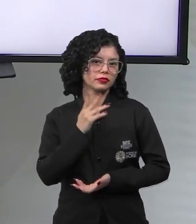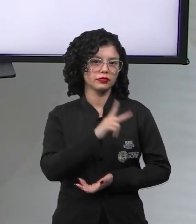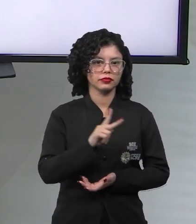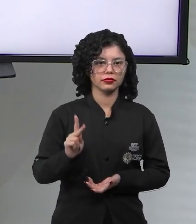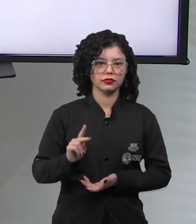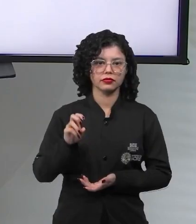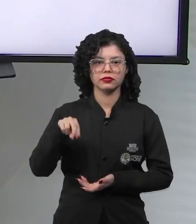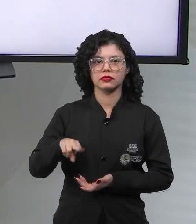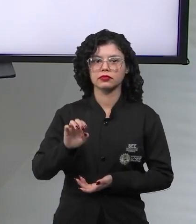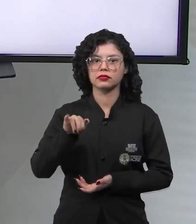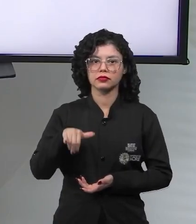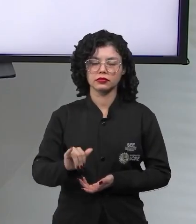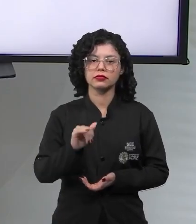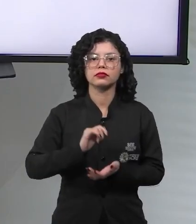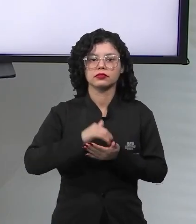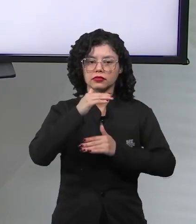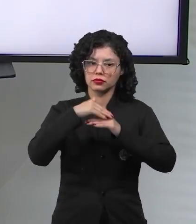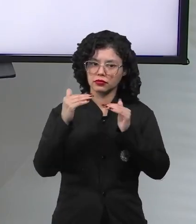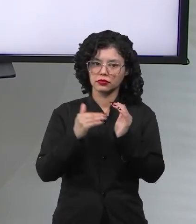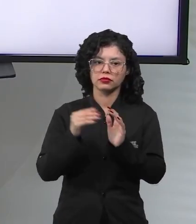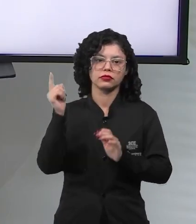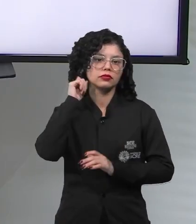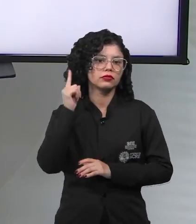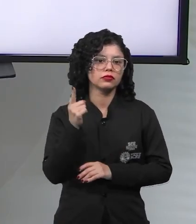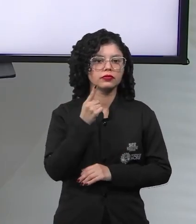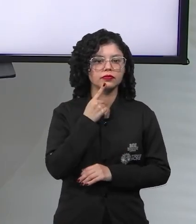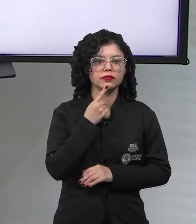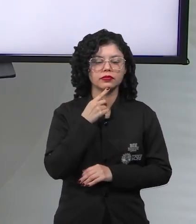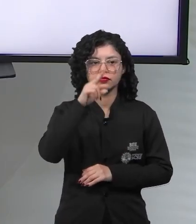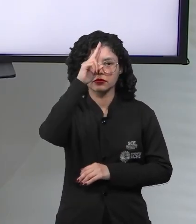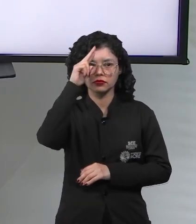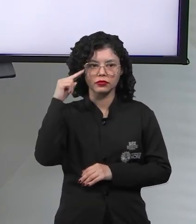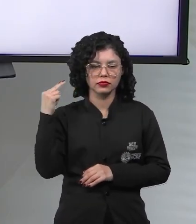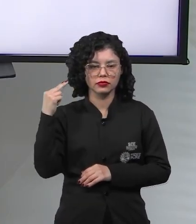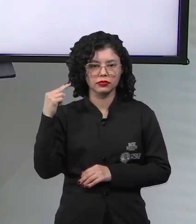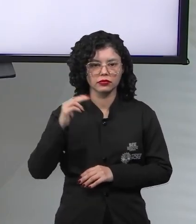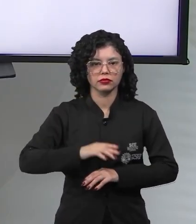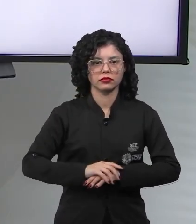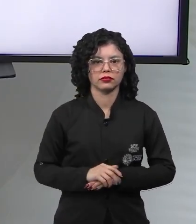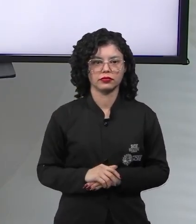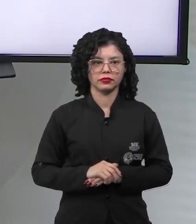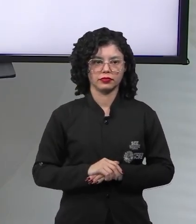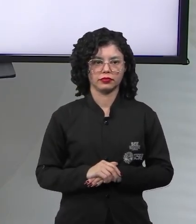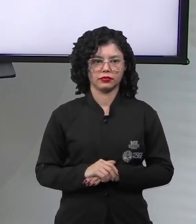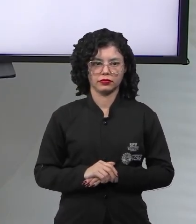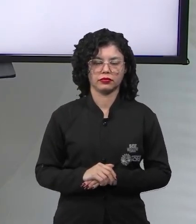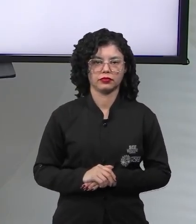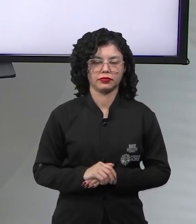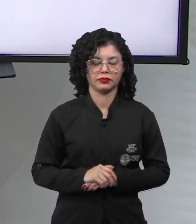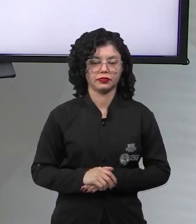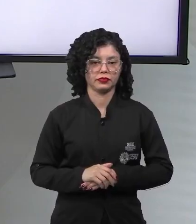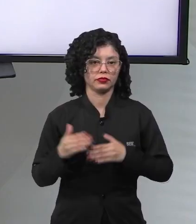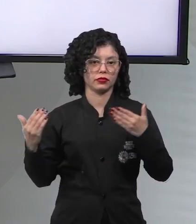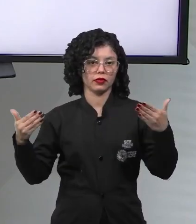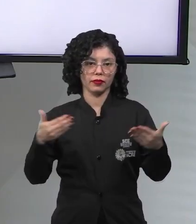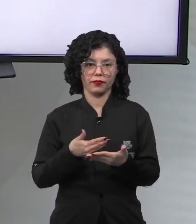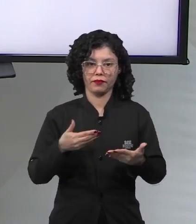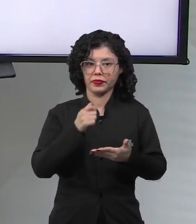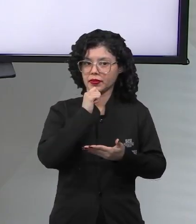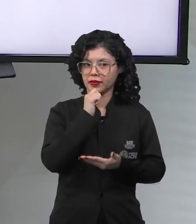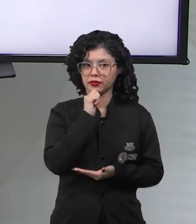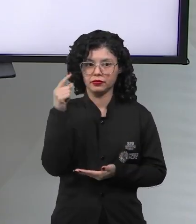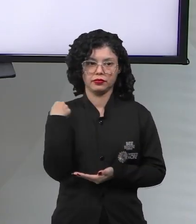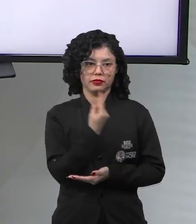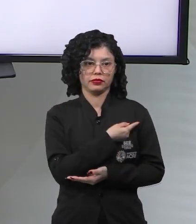professor Ney Araújo e para todos os alunos surdos, este é o meu sinal. E o objeto de conhecimento que